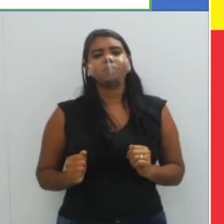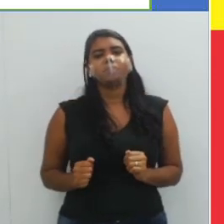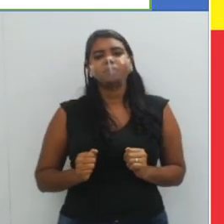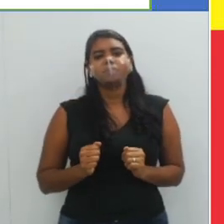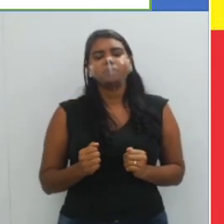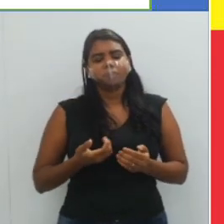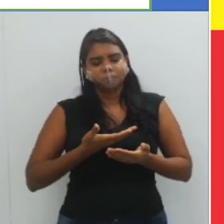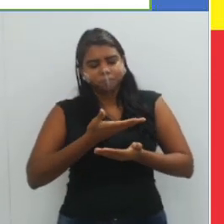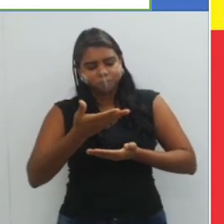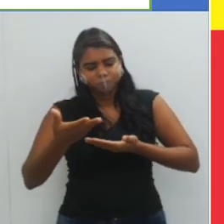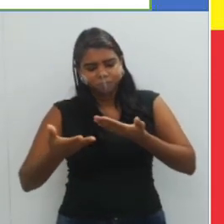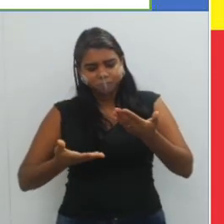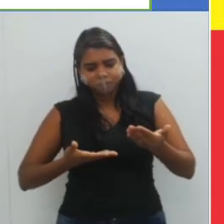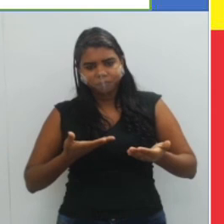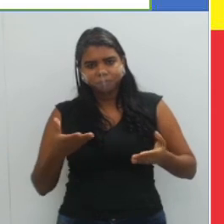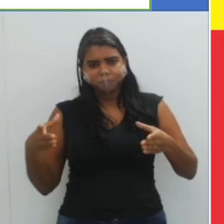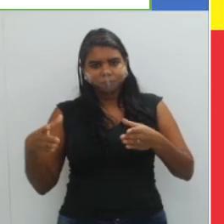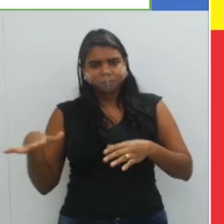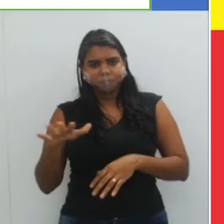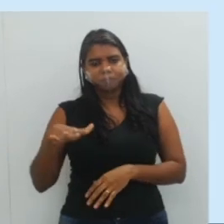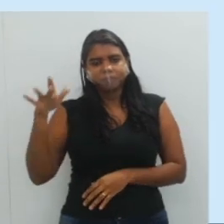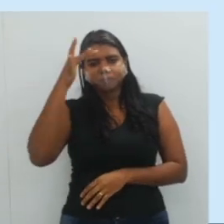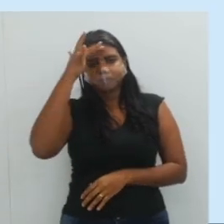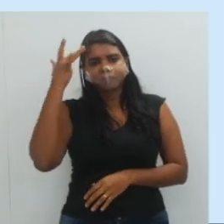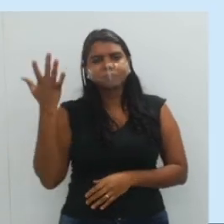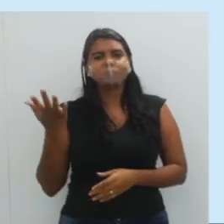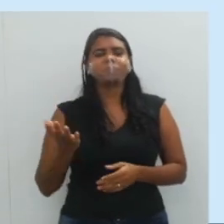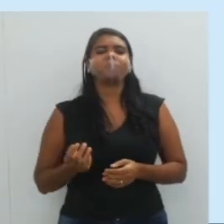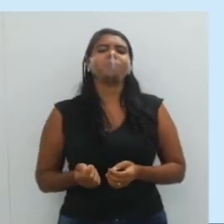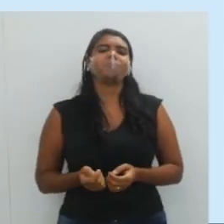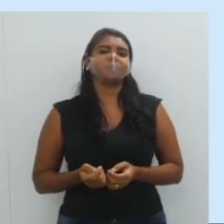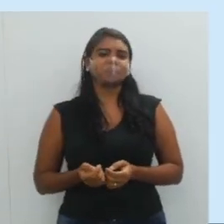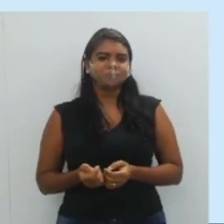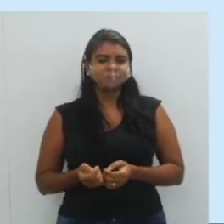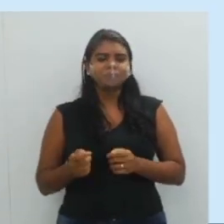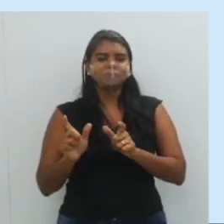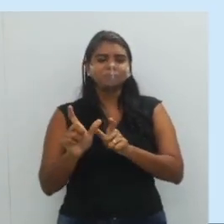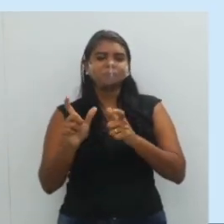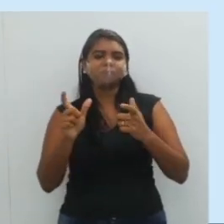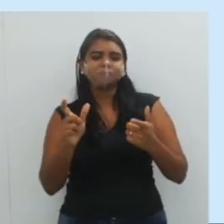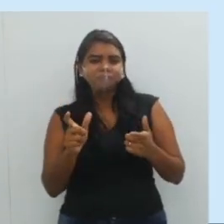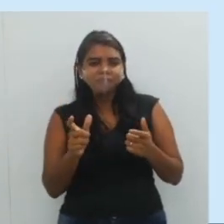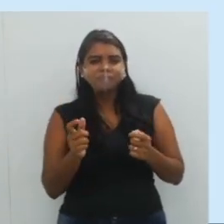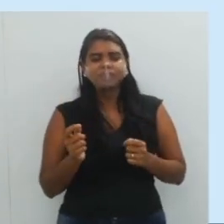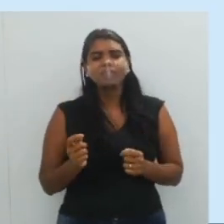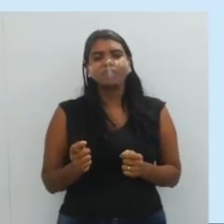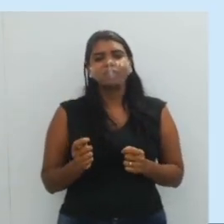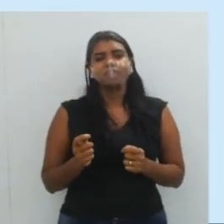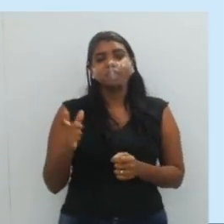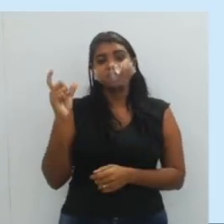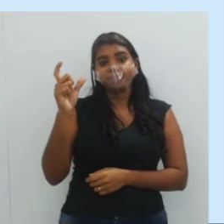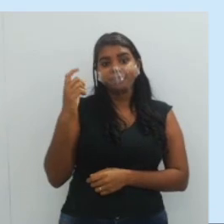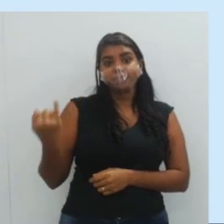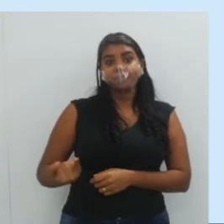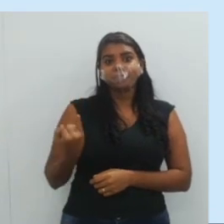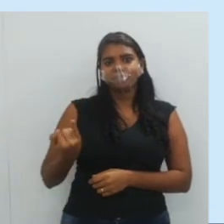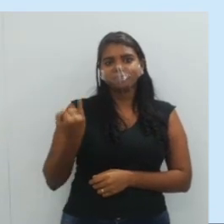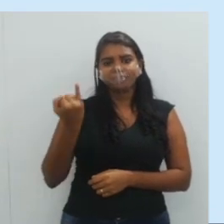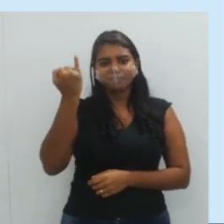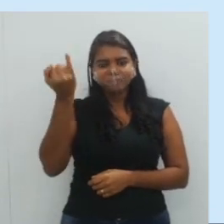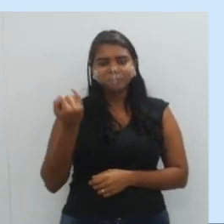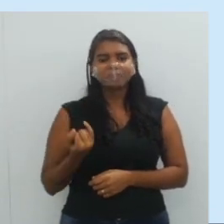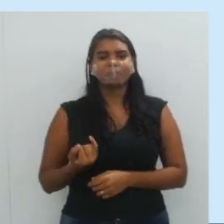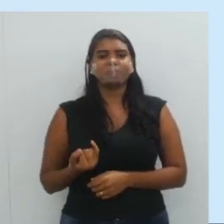do bem-estar coletivo. Vejam só, o coletivo, a pluralidade. Então, são palavras importantes.